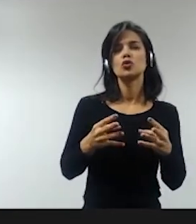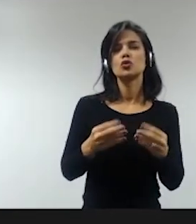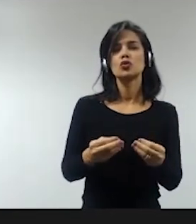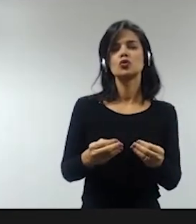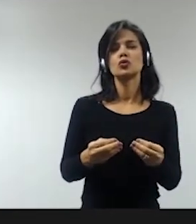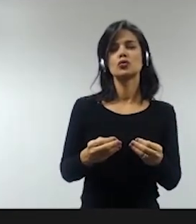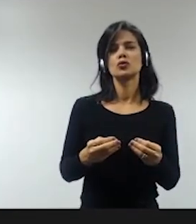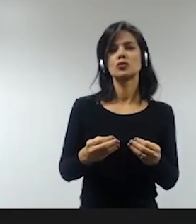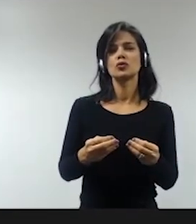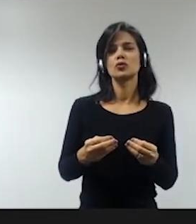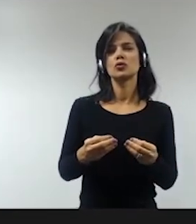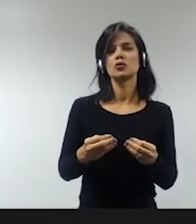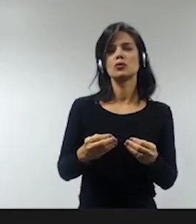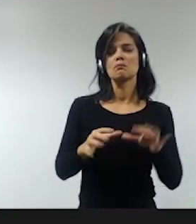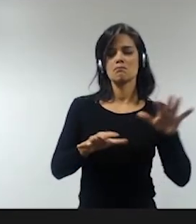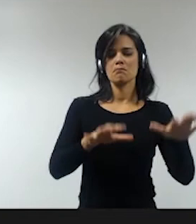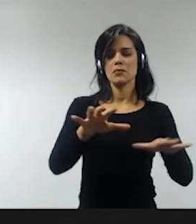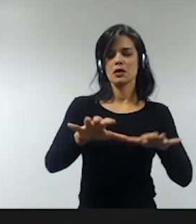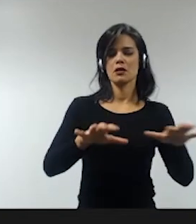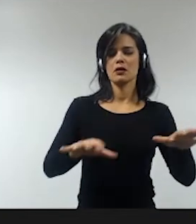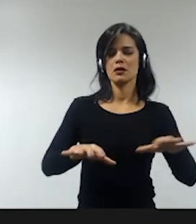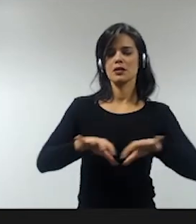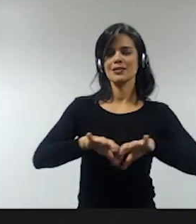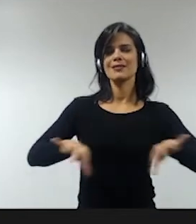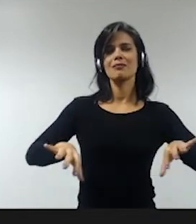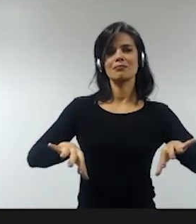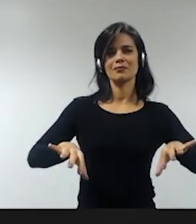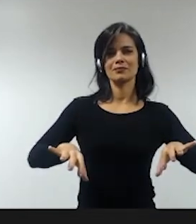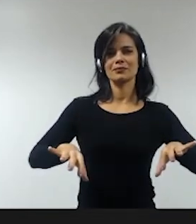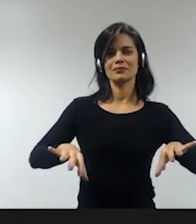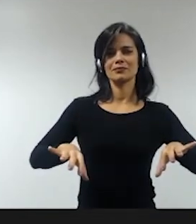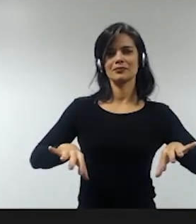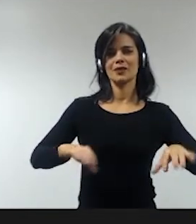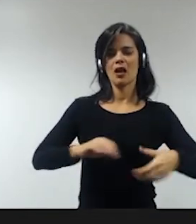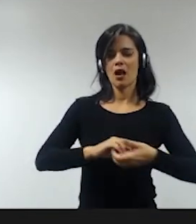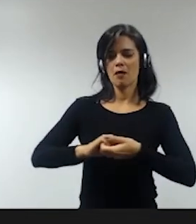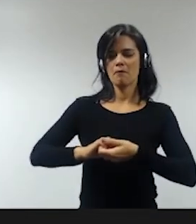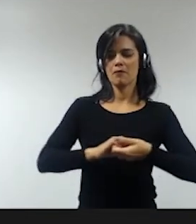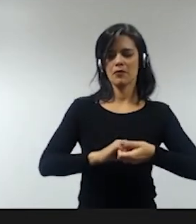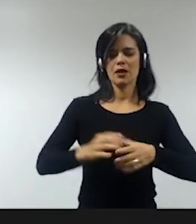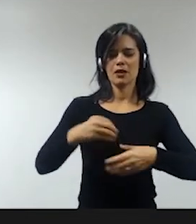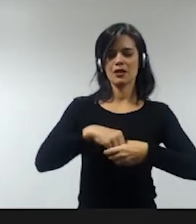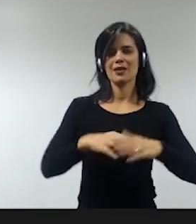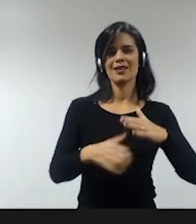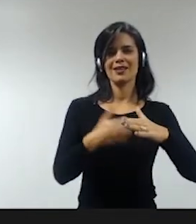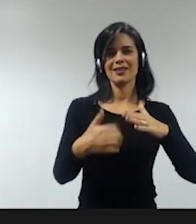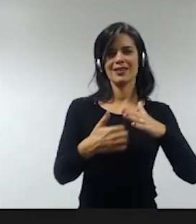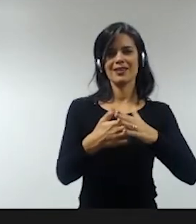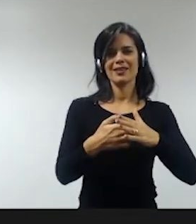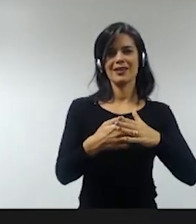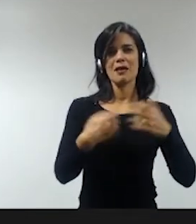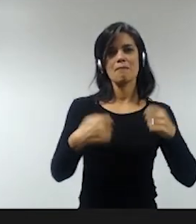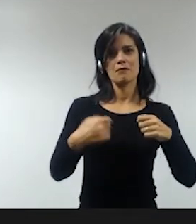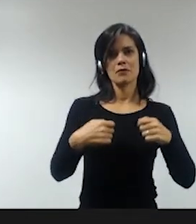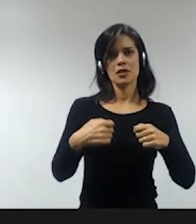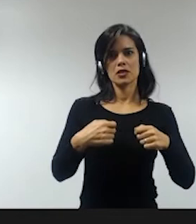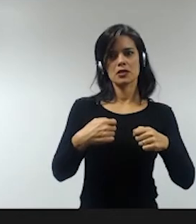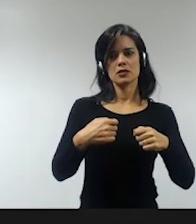estavam dissociados, né? A utilização da mediação empresarial exige uma